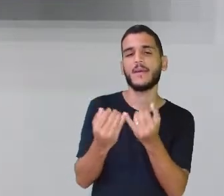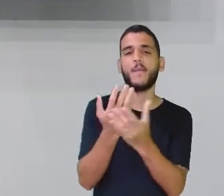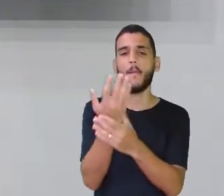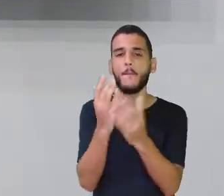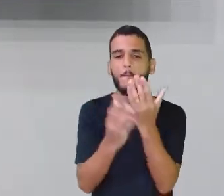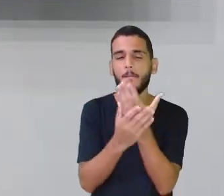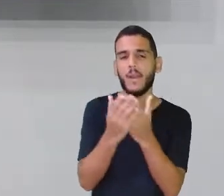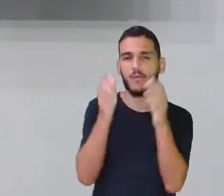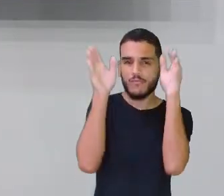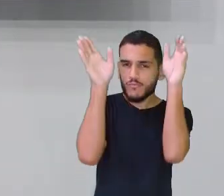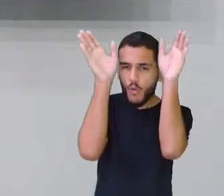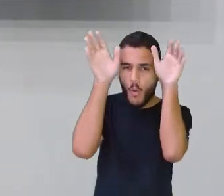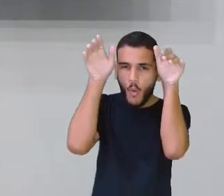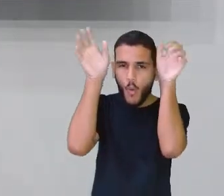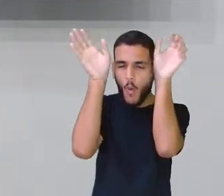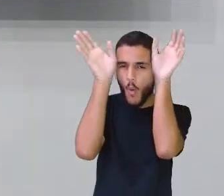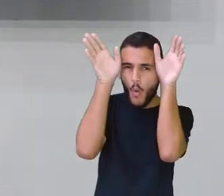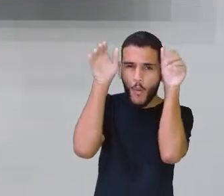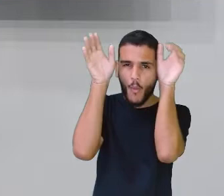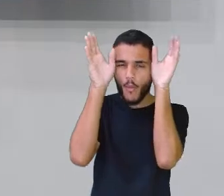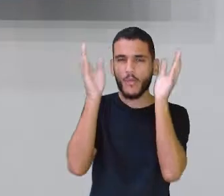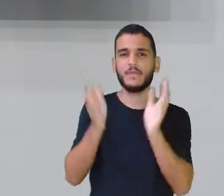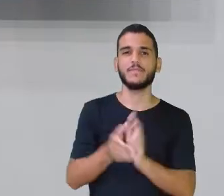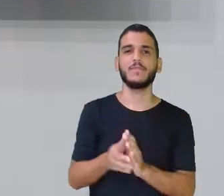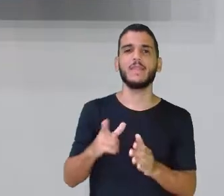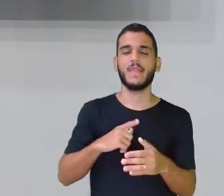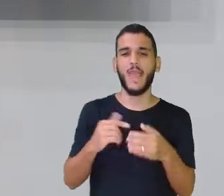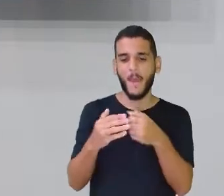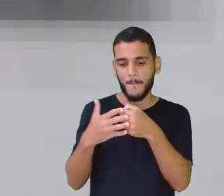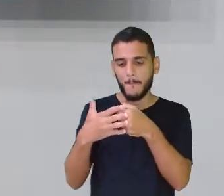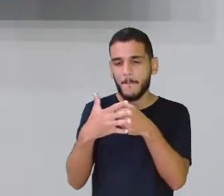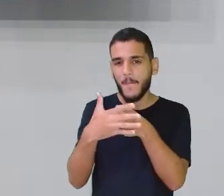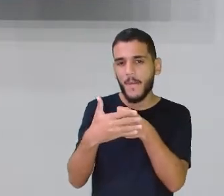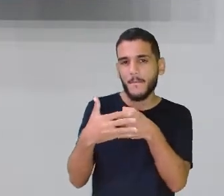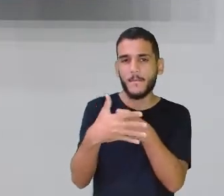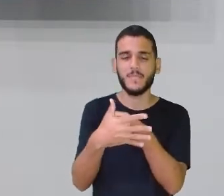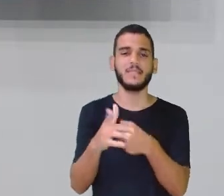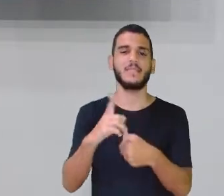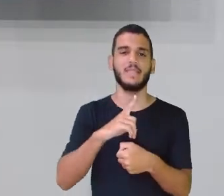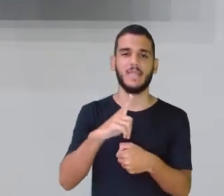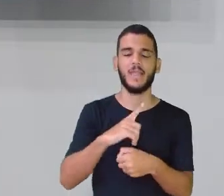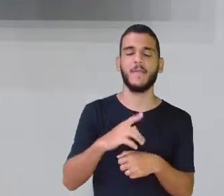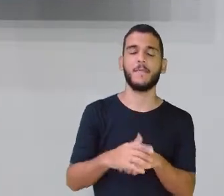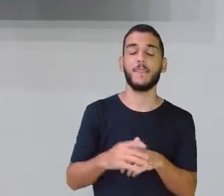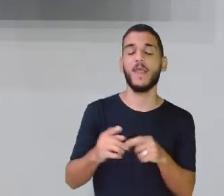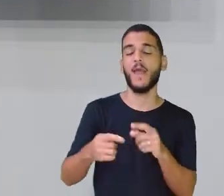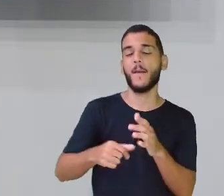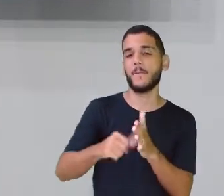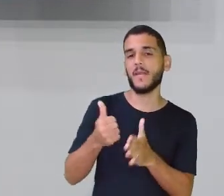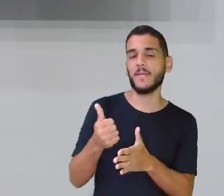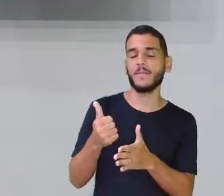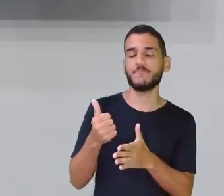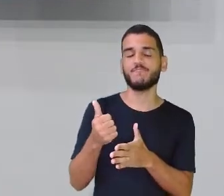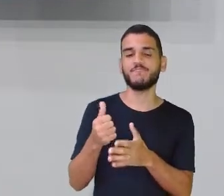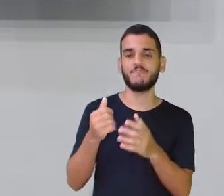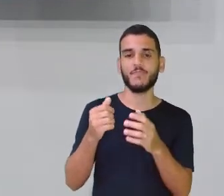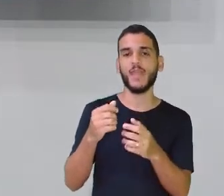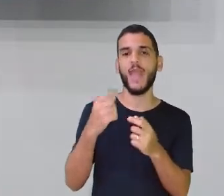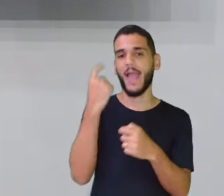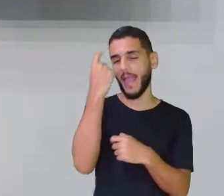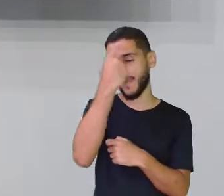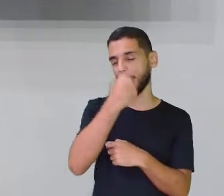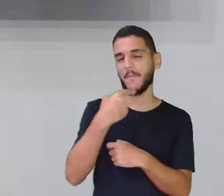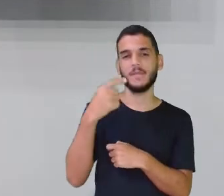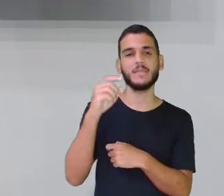está habituado a ver o polvo com os membros inferiores. Primeiro é a cabeça e só os tentáculos ali embaixo. No